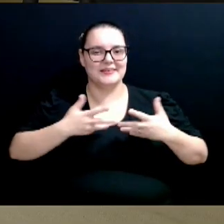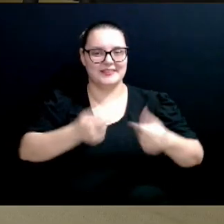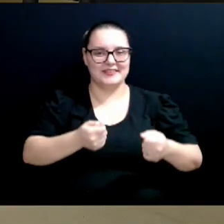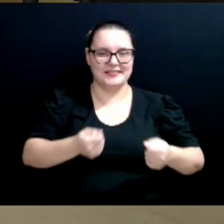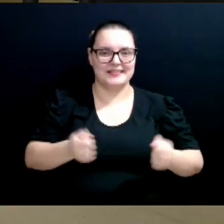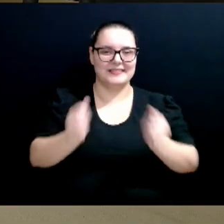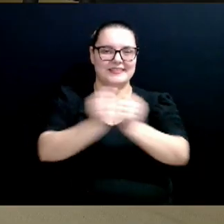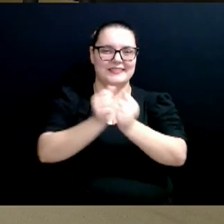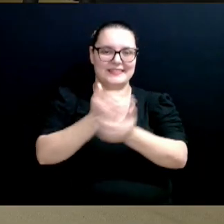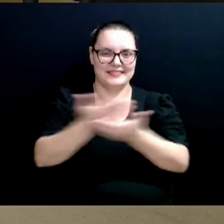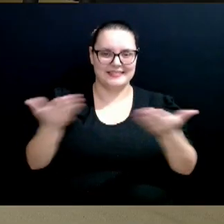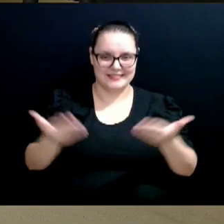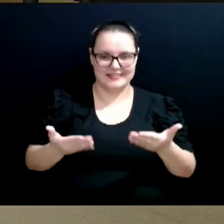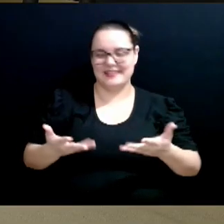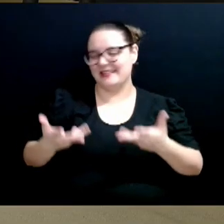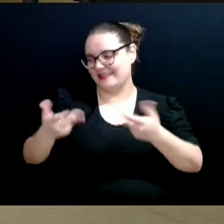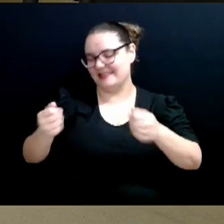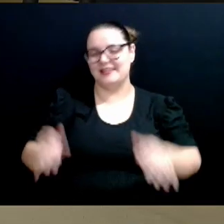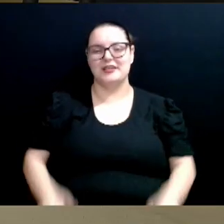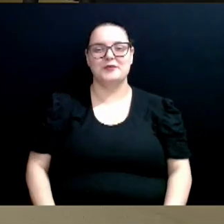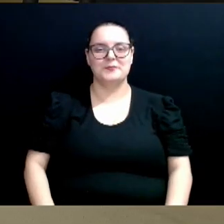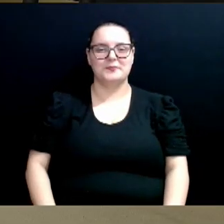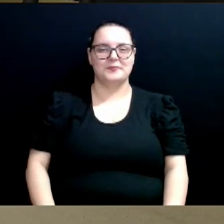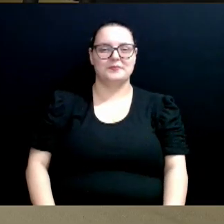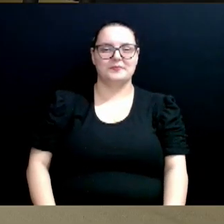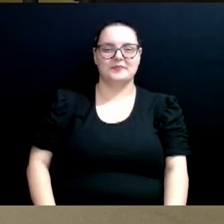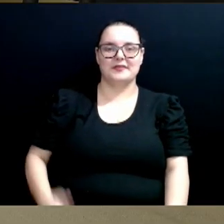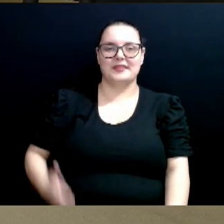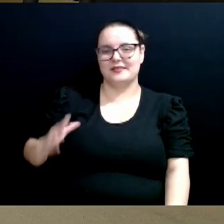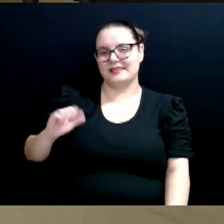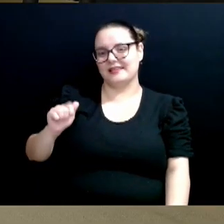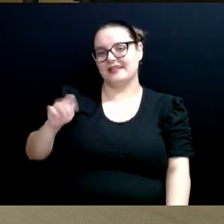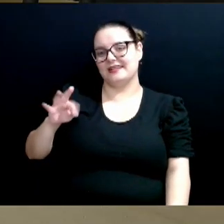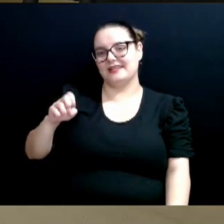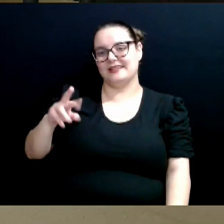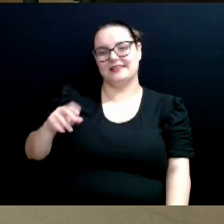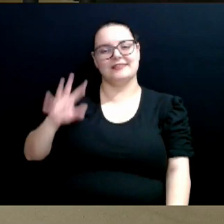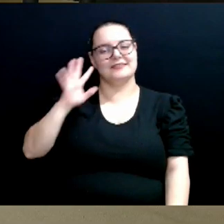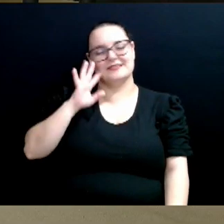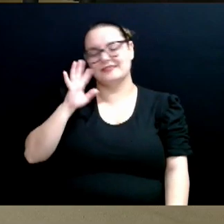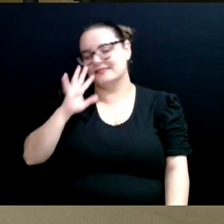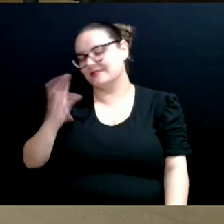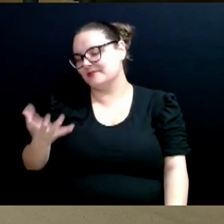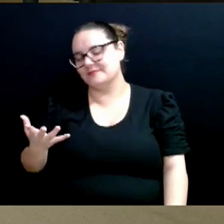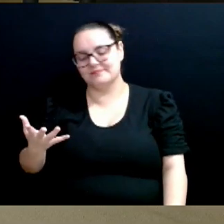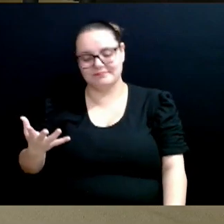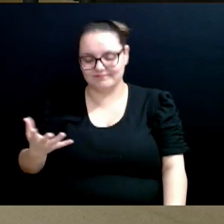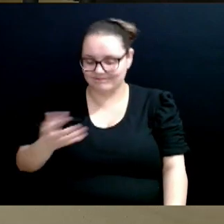hoje. Maravilhosa. Você, Catarine, que legal, muito